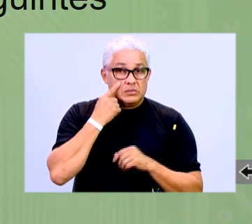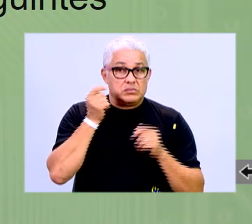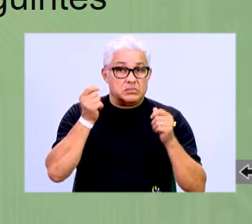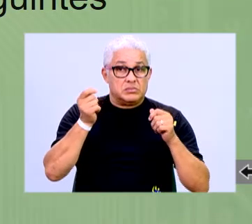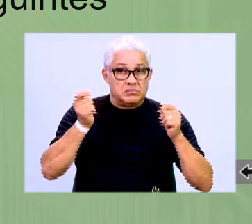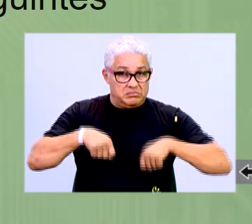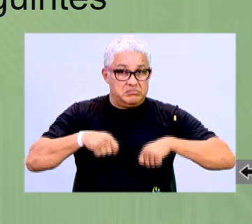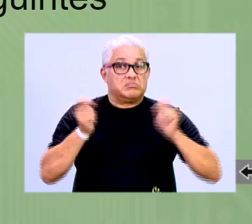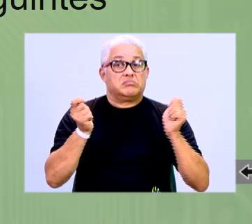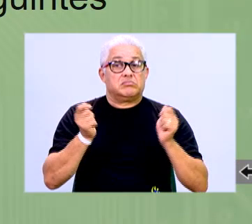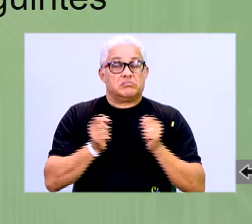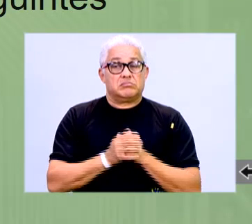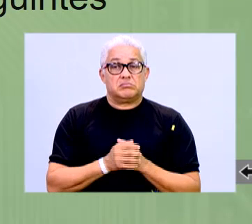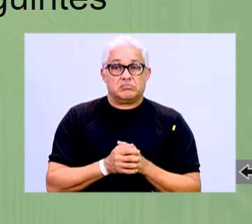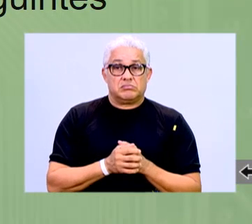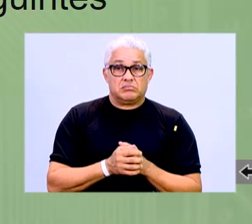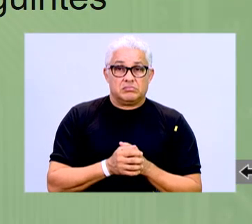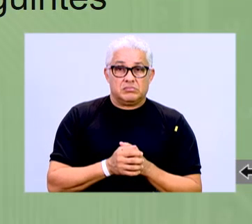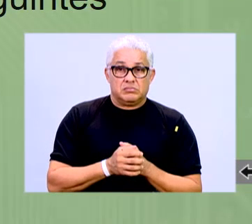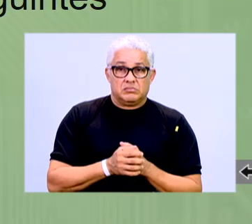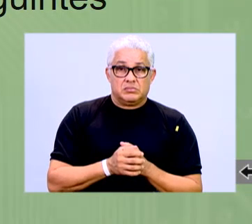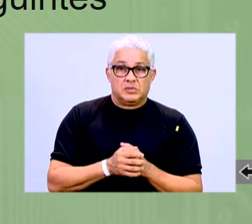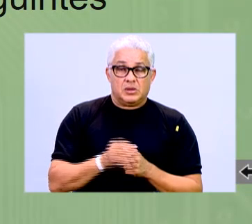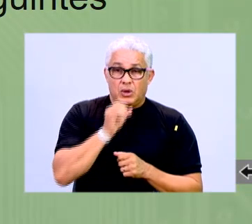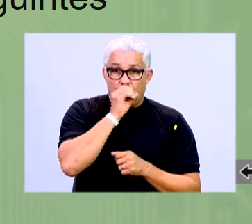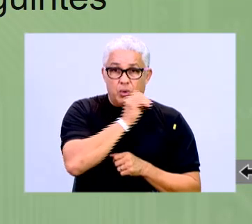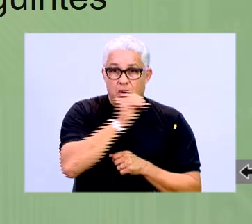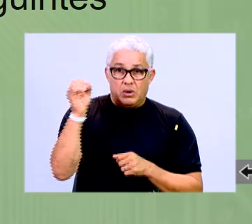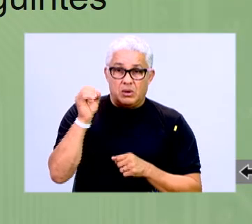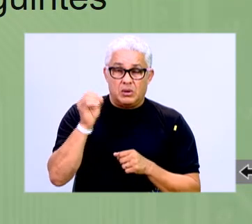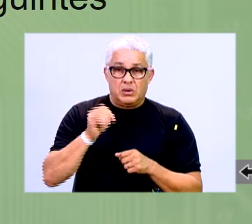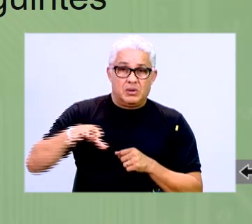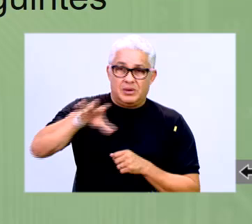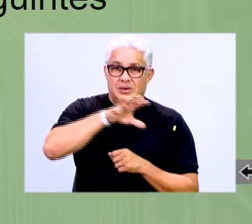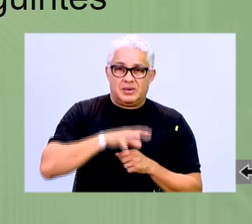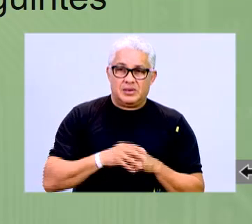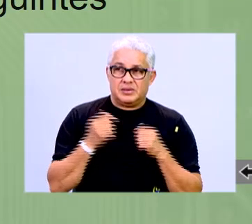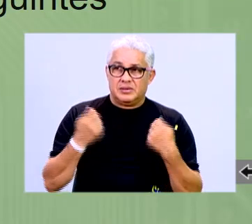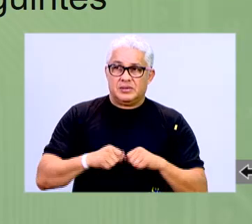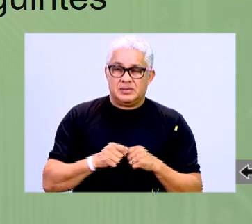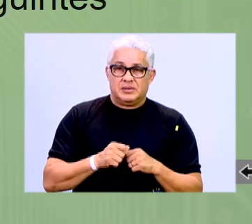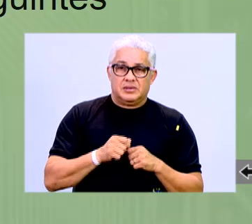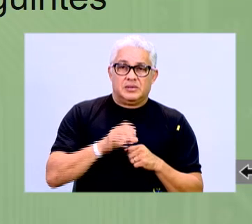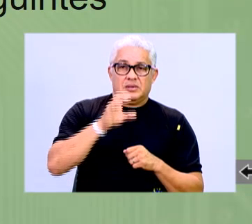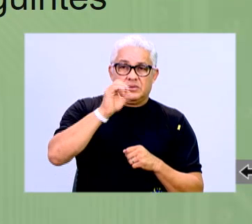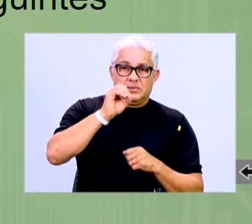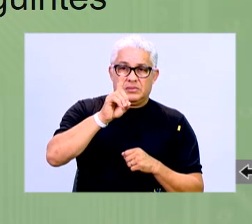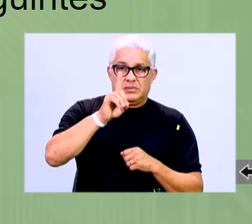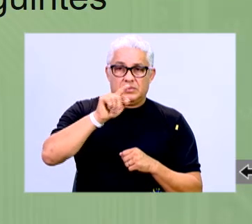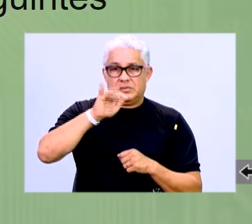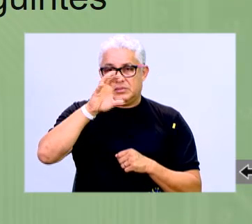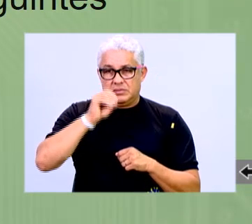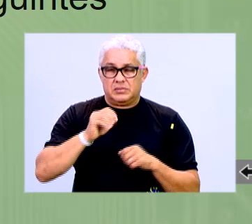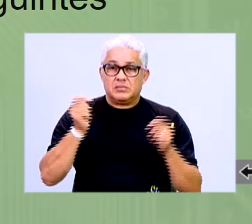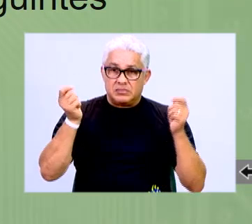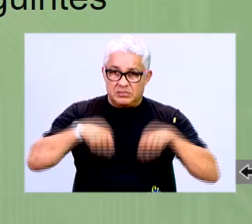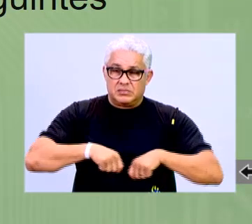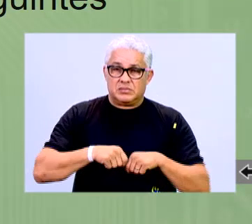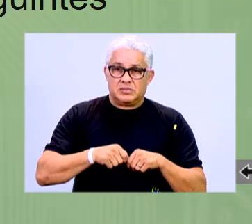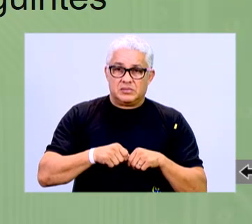ou seja, não ser vago ou geral. Ele deve poder ser quantificado de uma maneira que permita